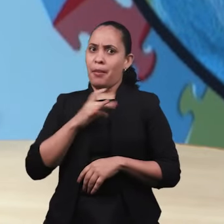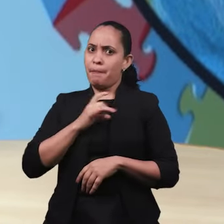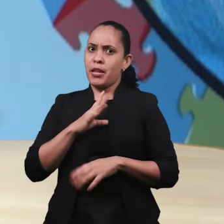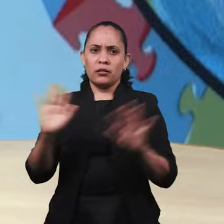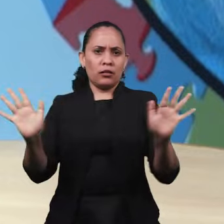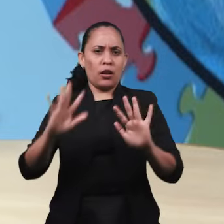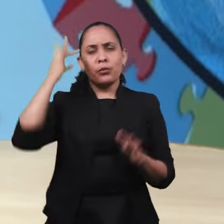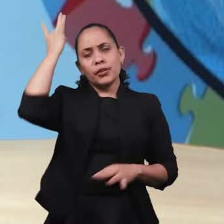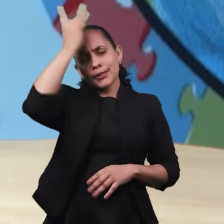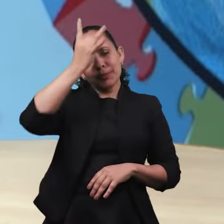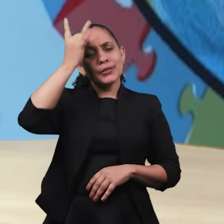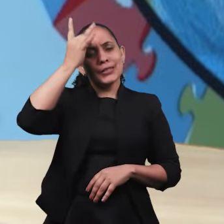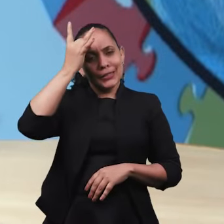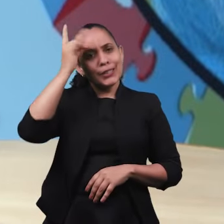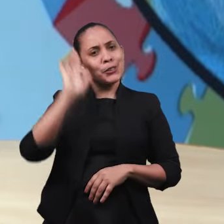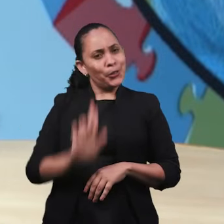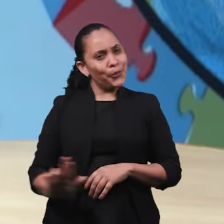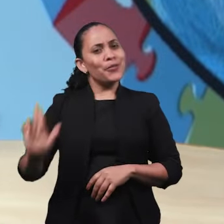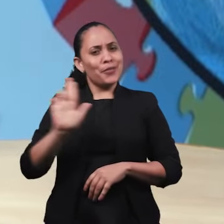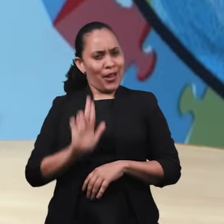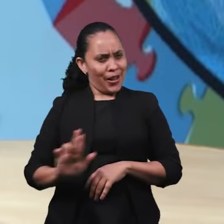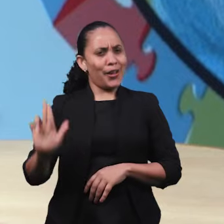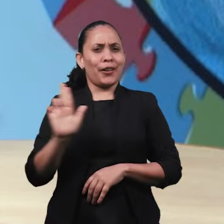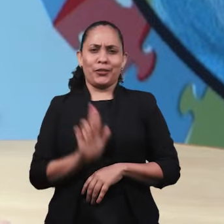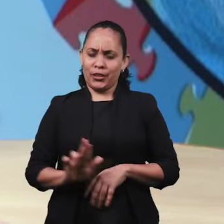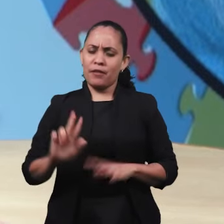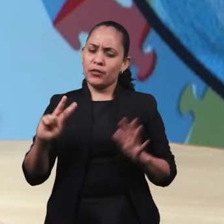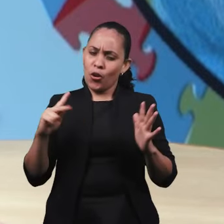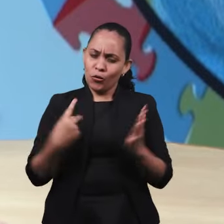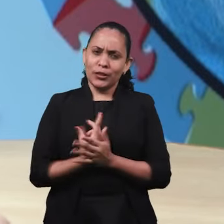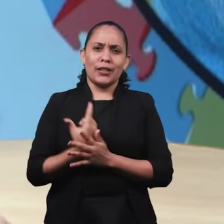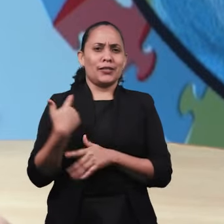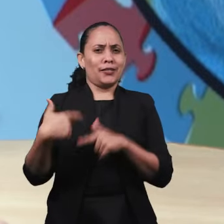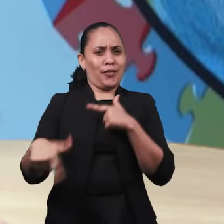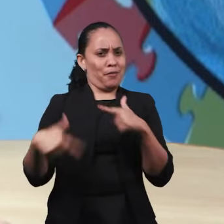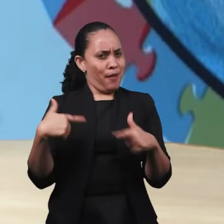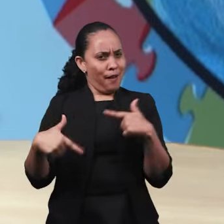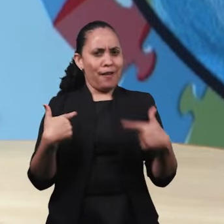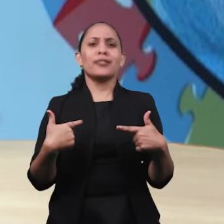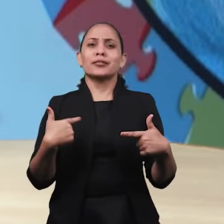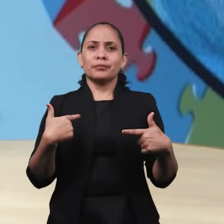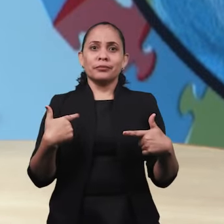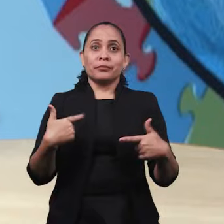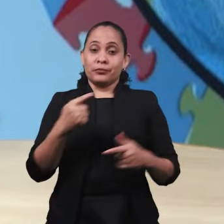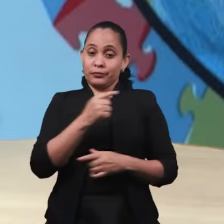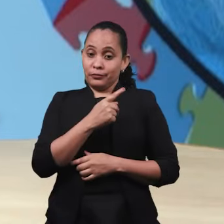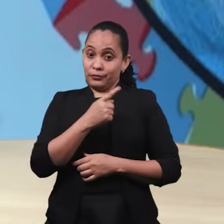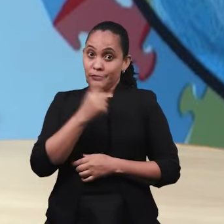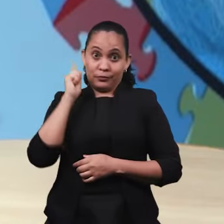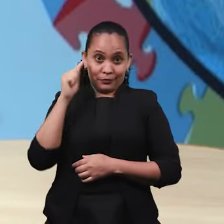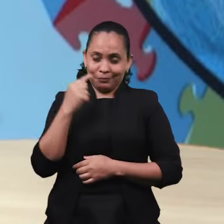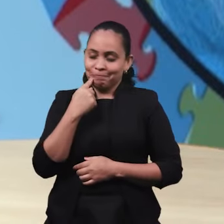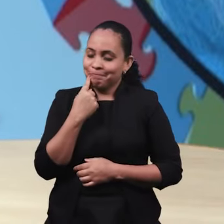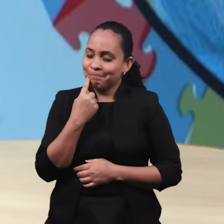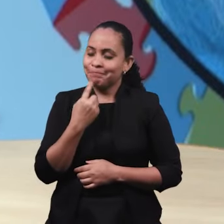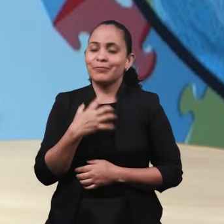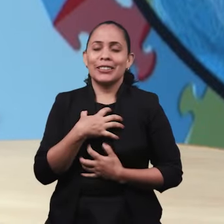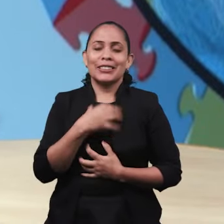precisa ter medo, o Espírito Santo vai fazer isso direitinho. Sim. Vai fazer isso acontecer, esse trabalho funcionar, e aquele surdo vai se sentir